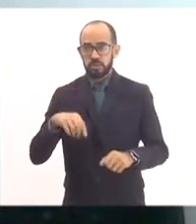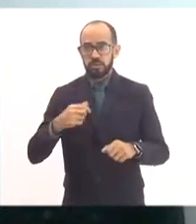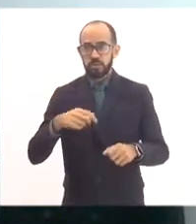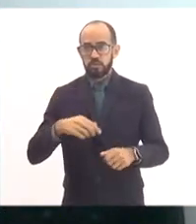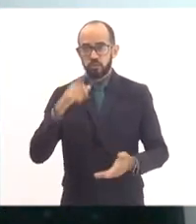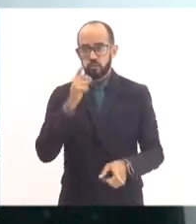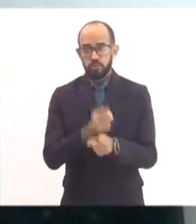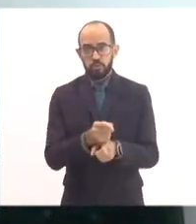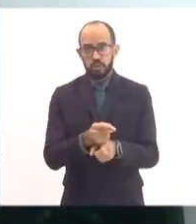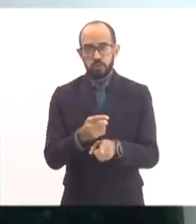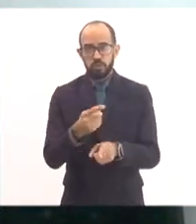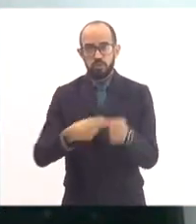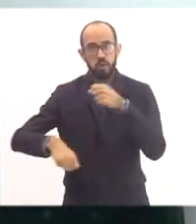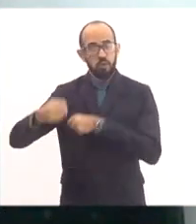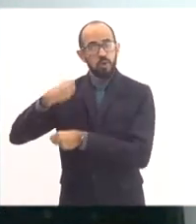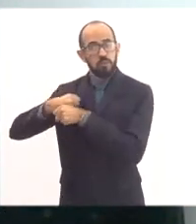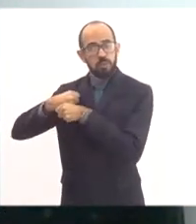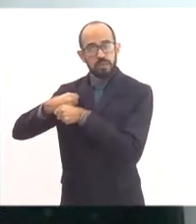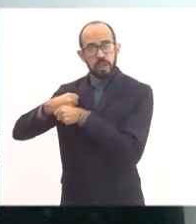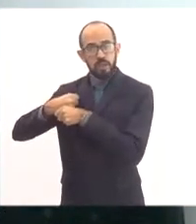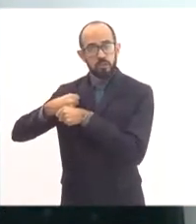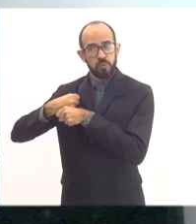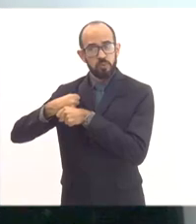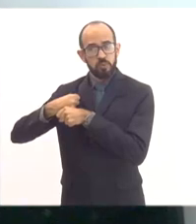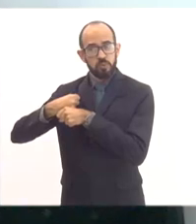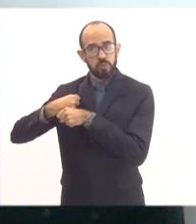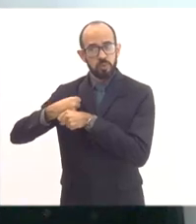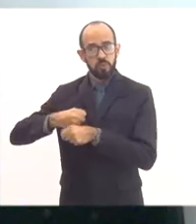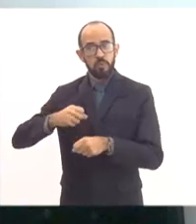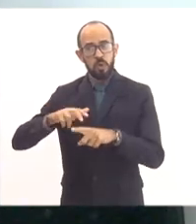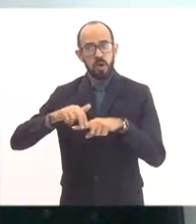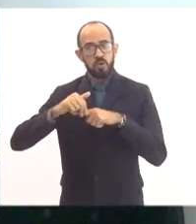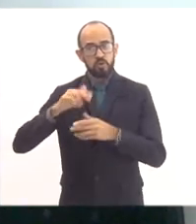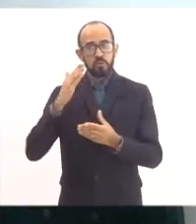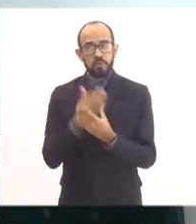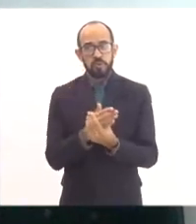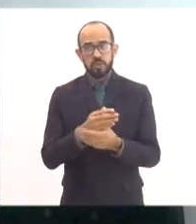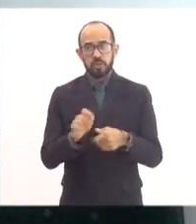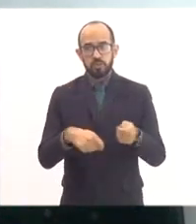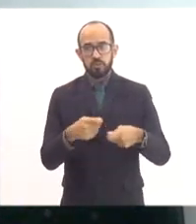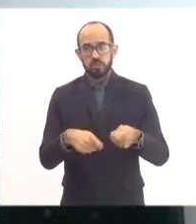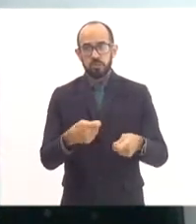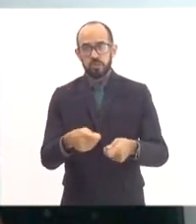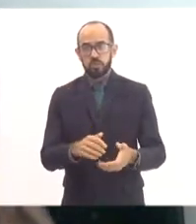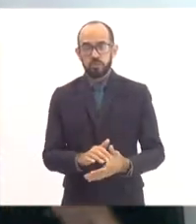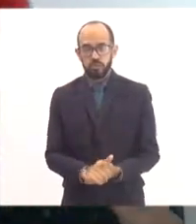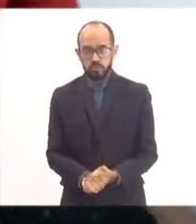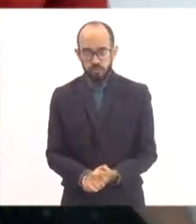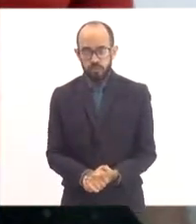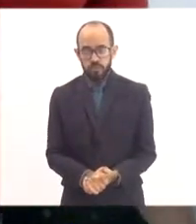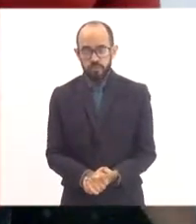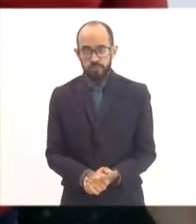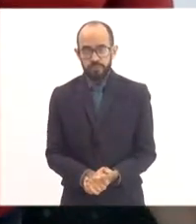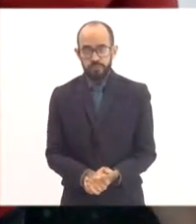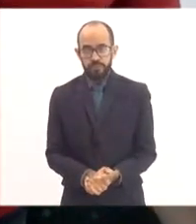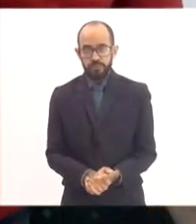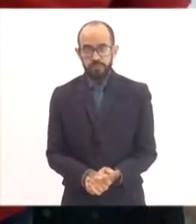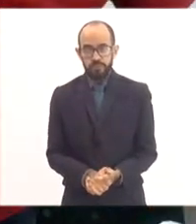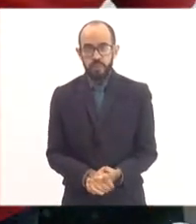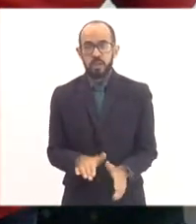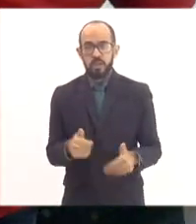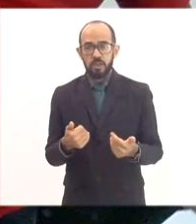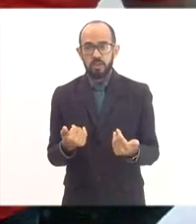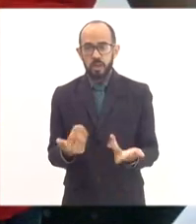atrás, que nós deveríamos ser reintegrados através do processo administrativo. Então, a gente precisa hoje o quê? De uma solução. Por